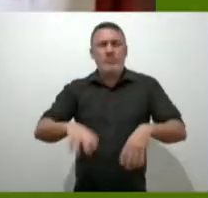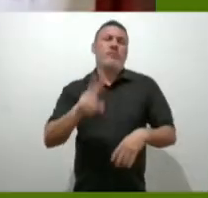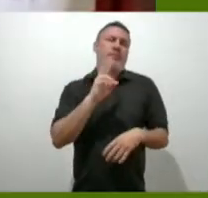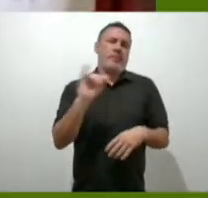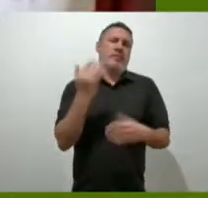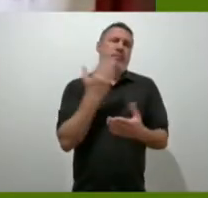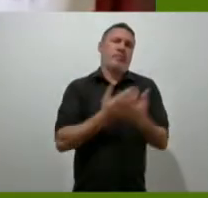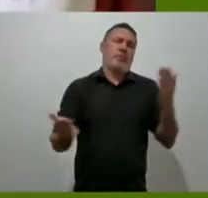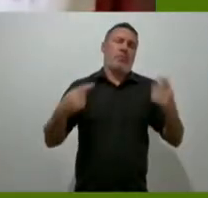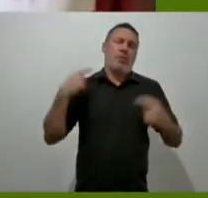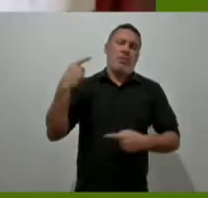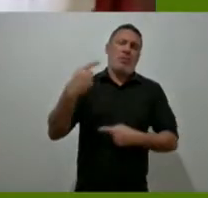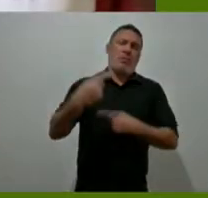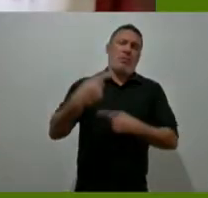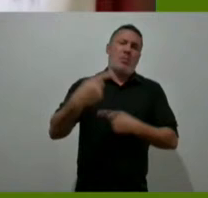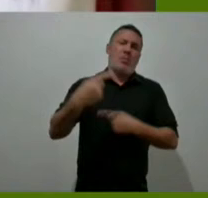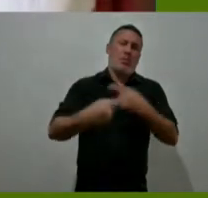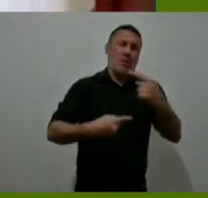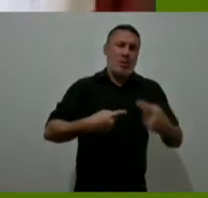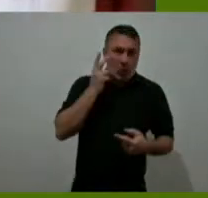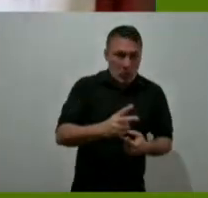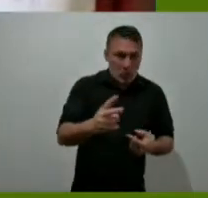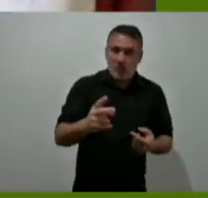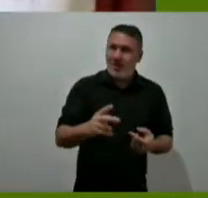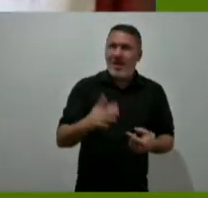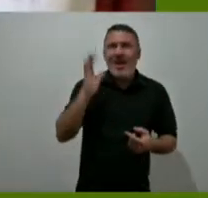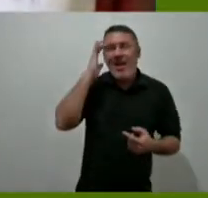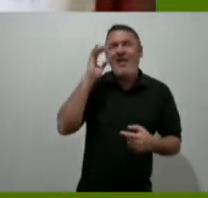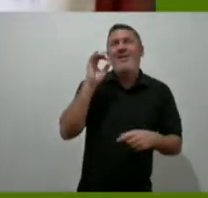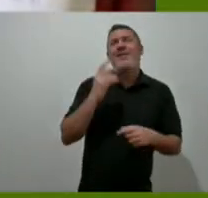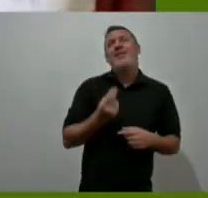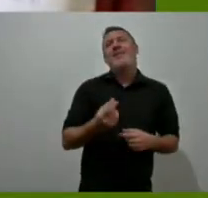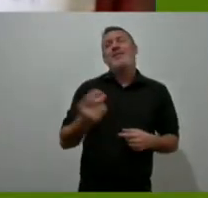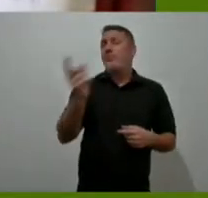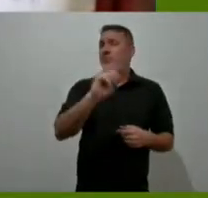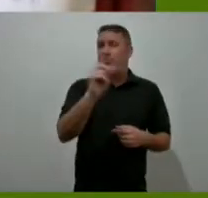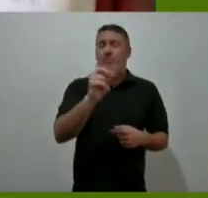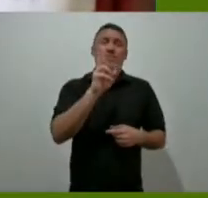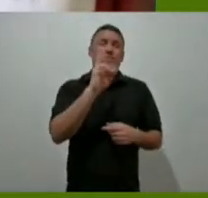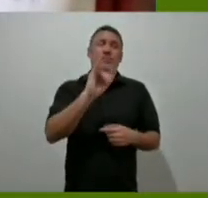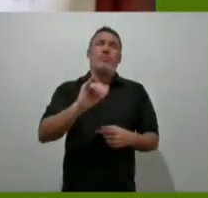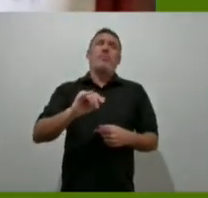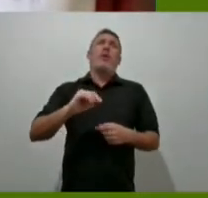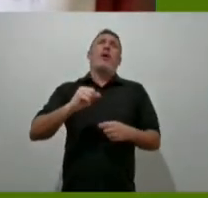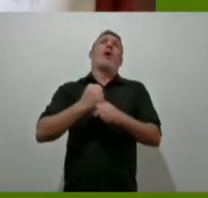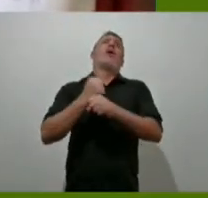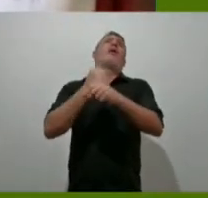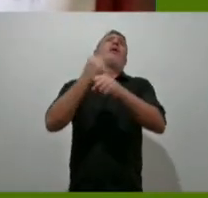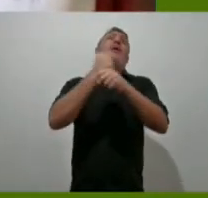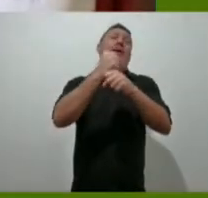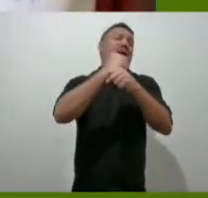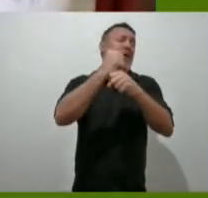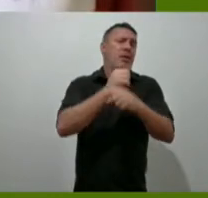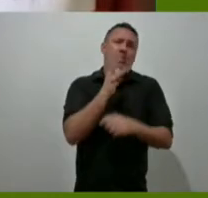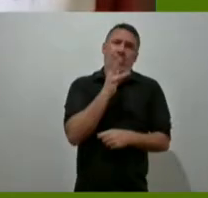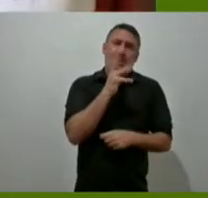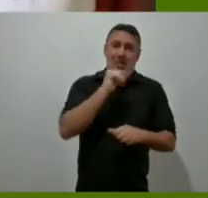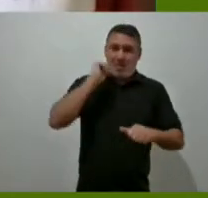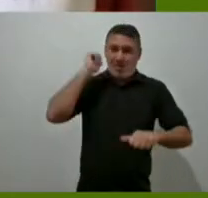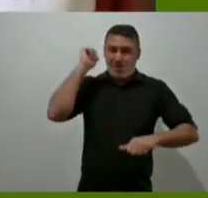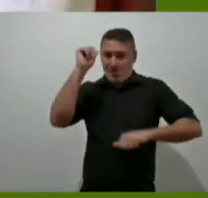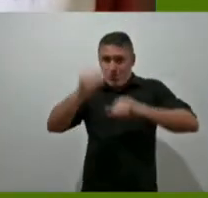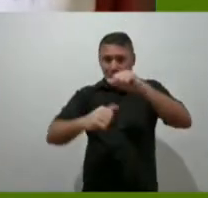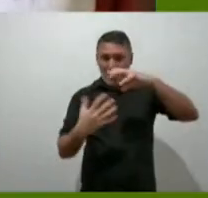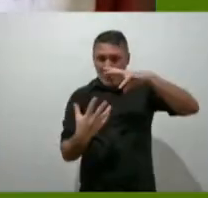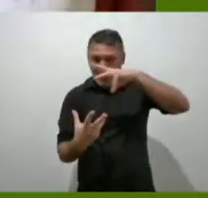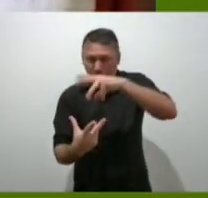durar dezenas de anos, vão durar milhares de anos, vai levar a uma modificação total do planeta, vai